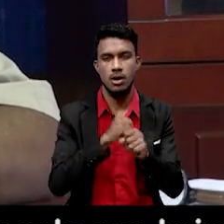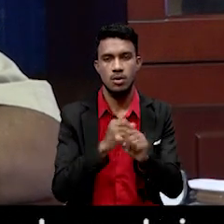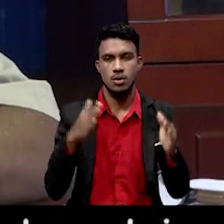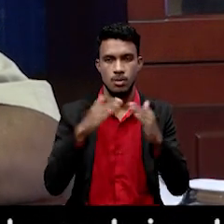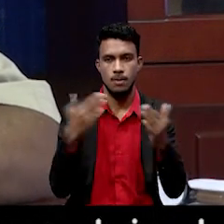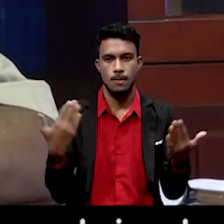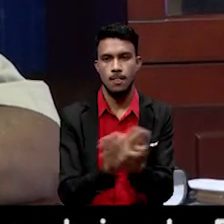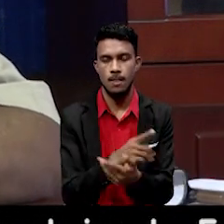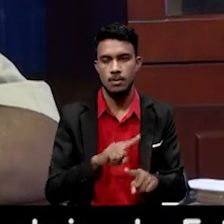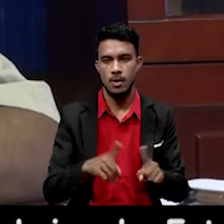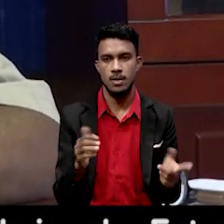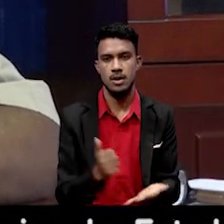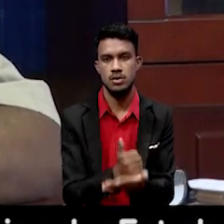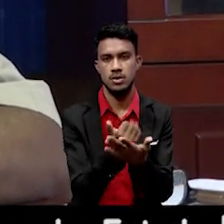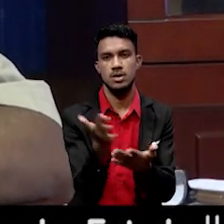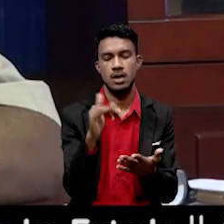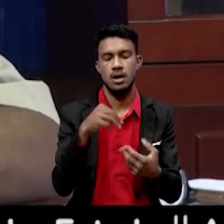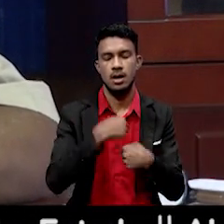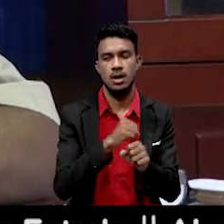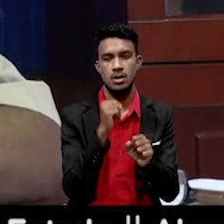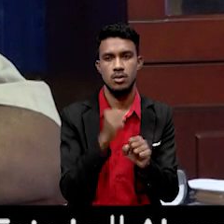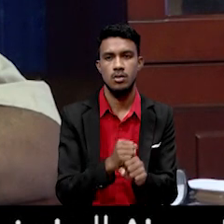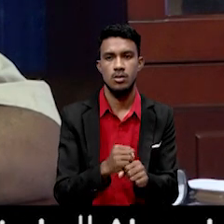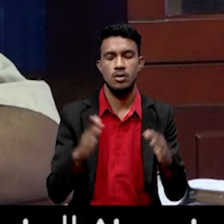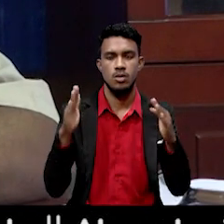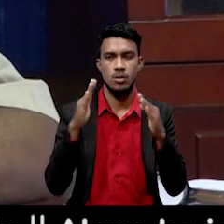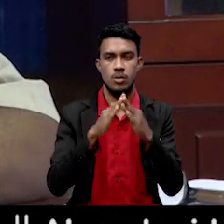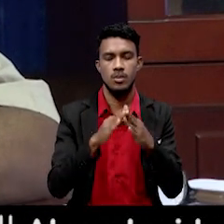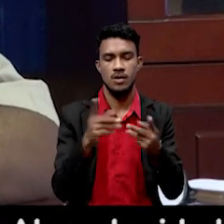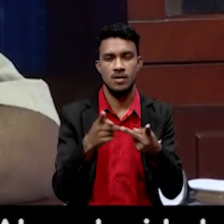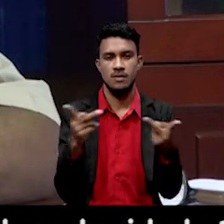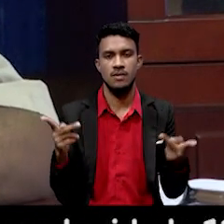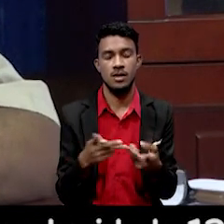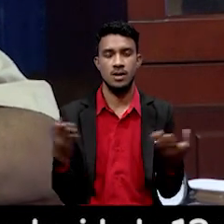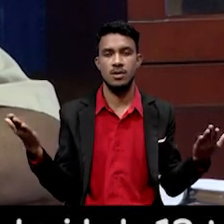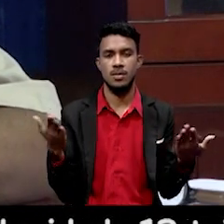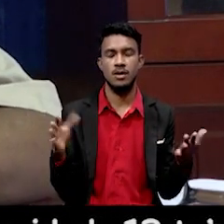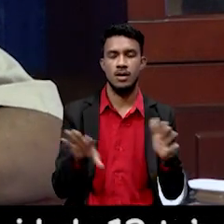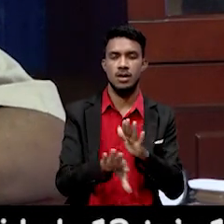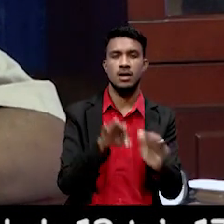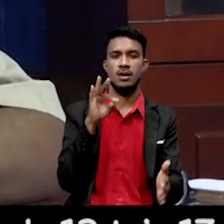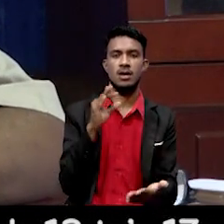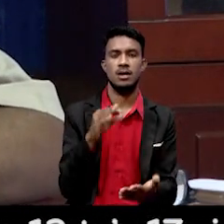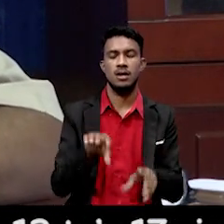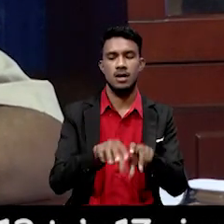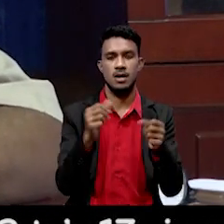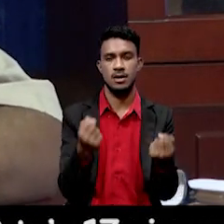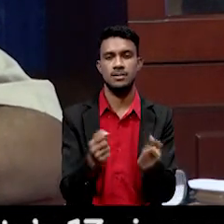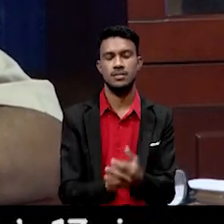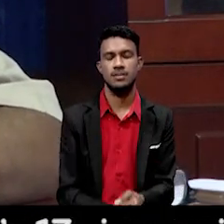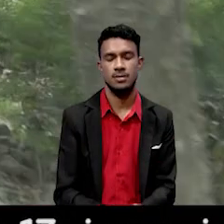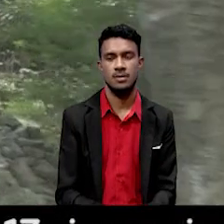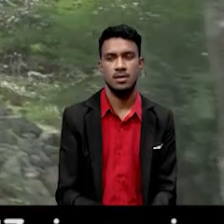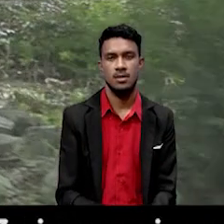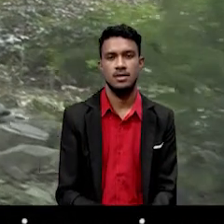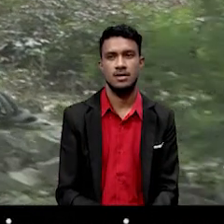sira, bele komesa hari firfali sirene nia uma fating, ini memang hetang estragos. Se